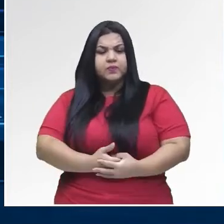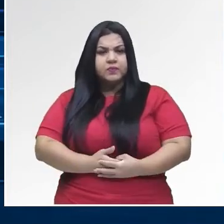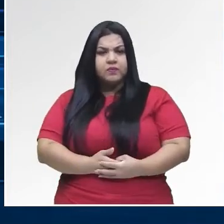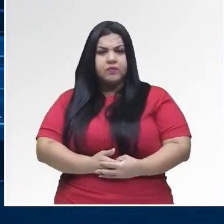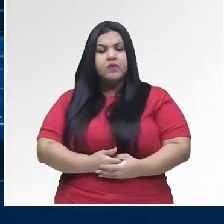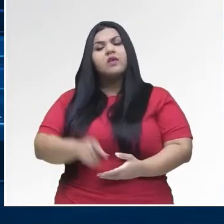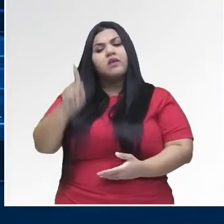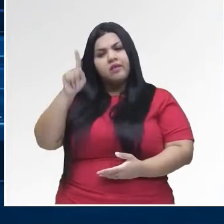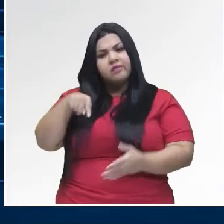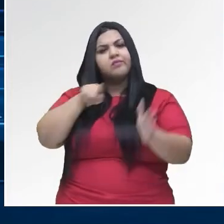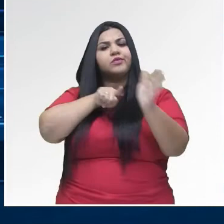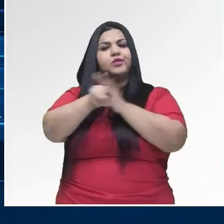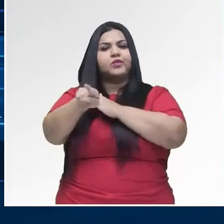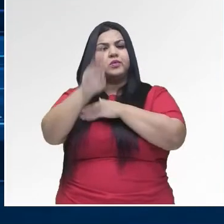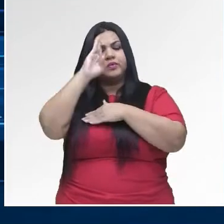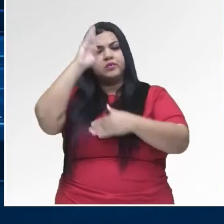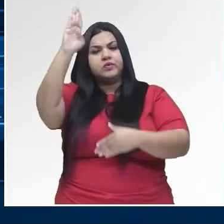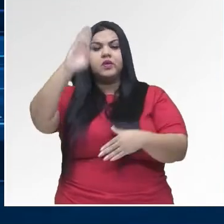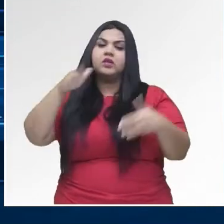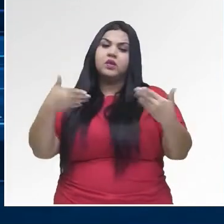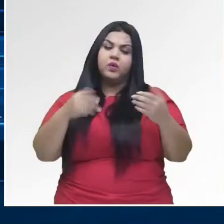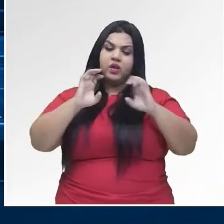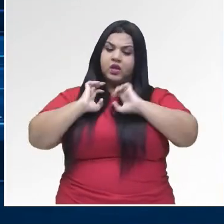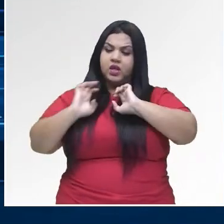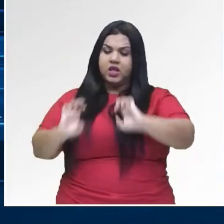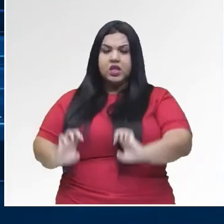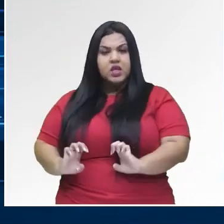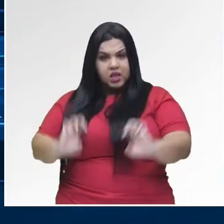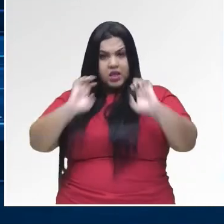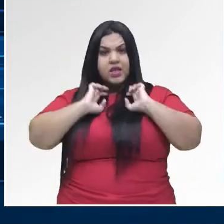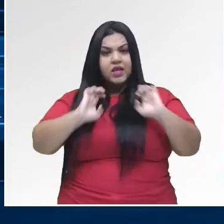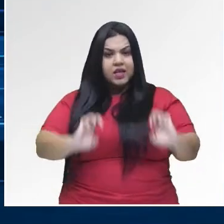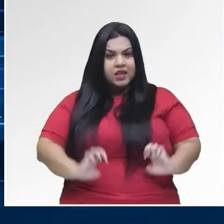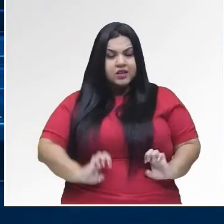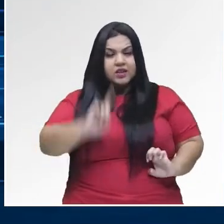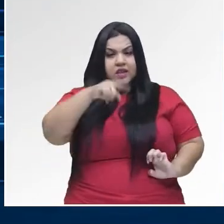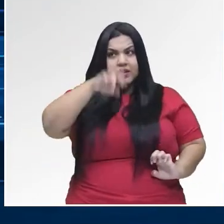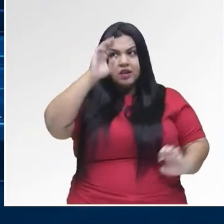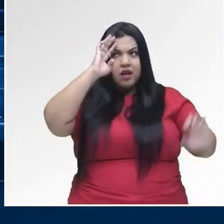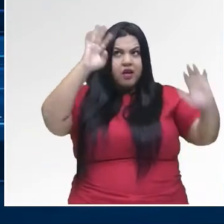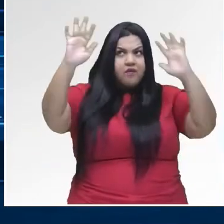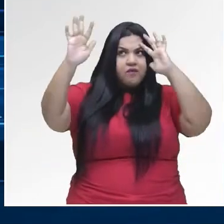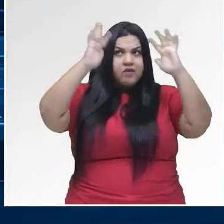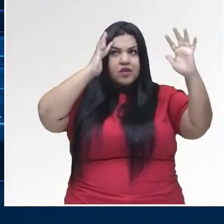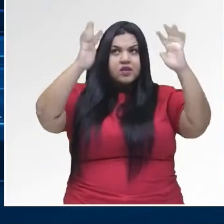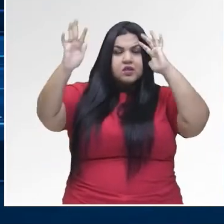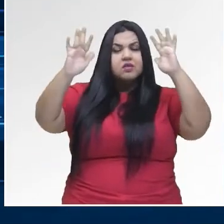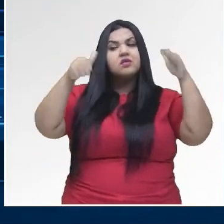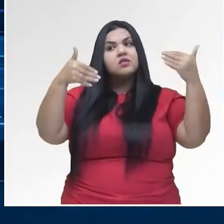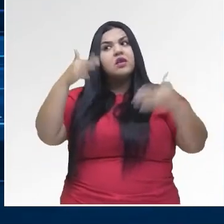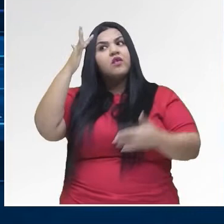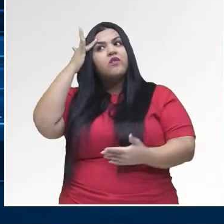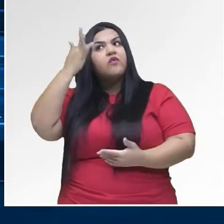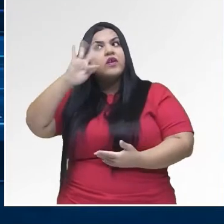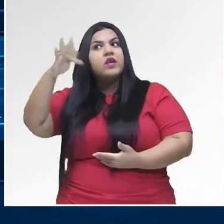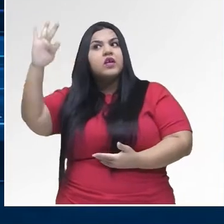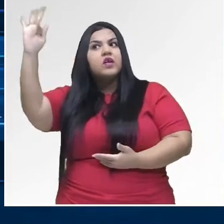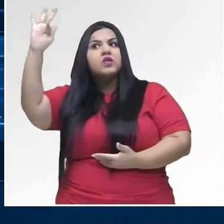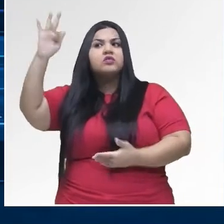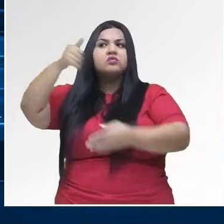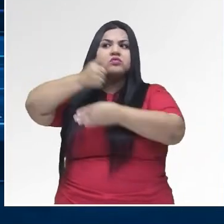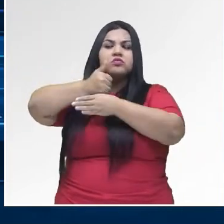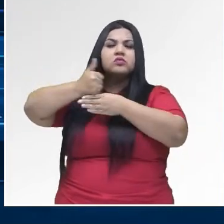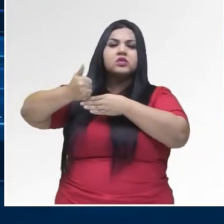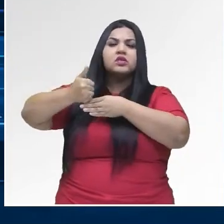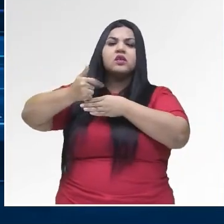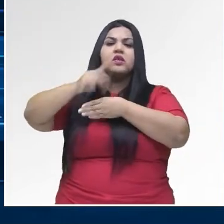Essa é a pergunta. A ética, ela é justamente essa reflexão. A filosofia, é por isso que é chamada de filosofia moral,